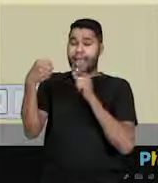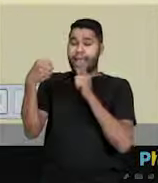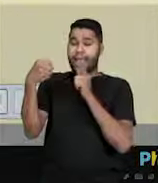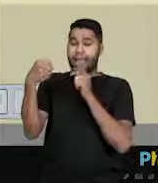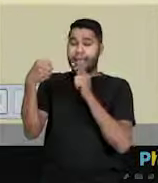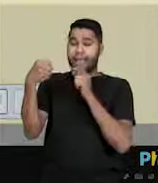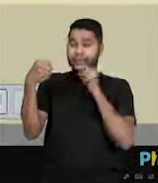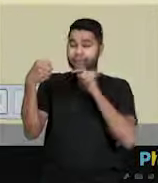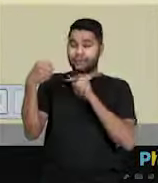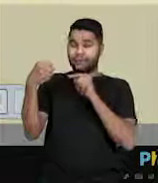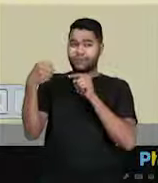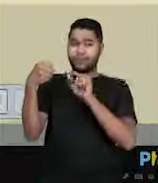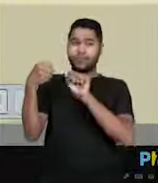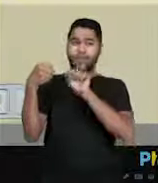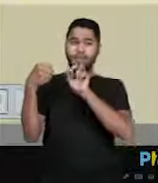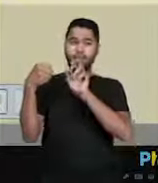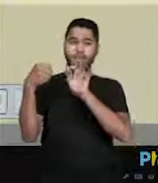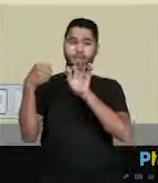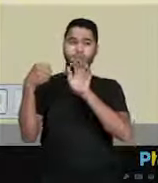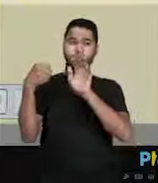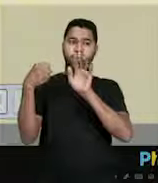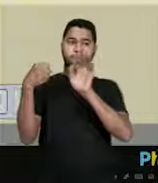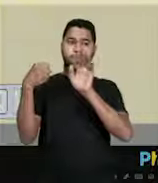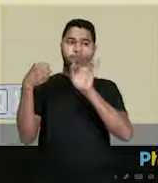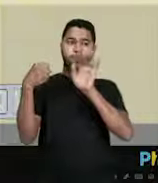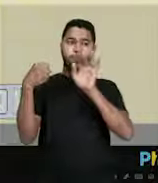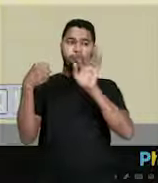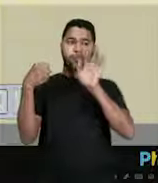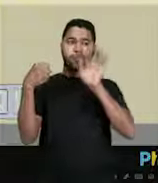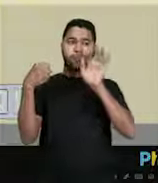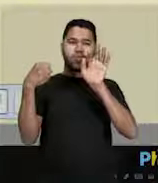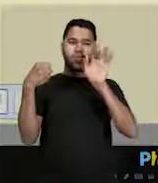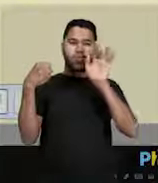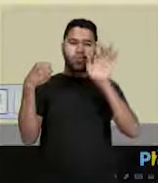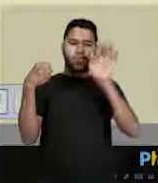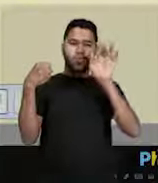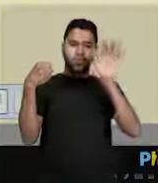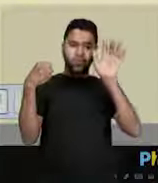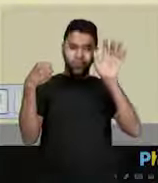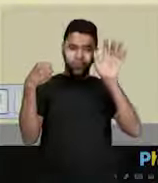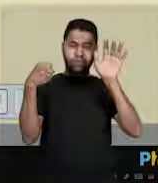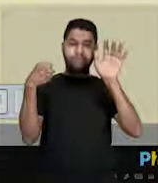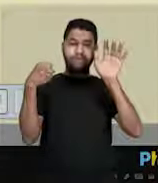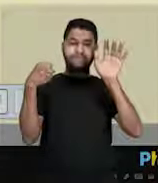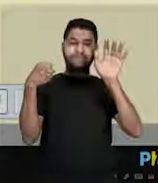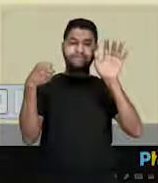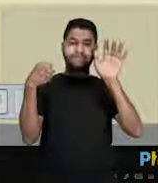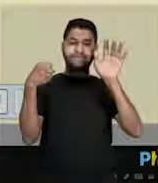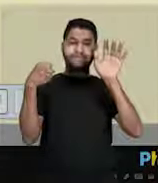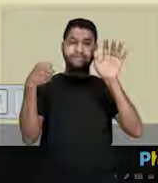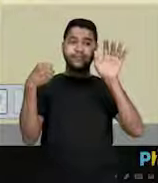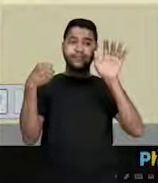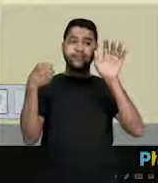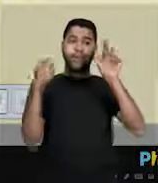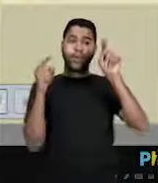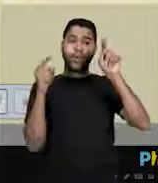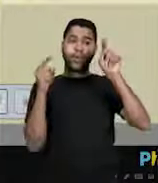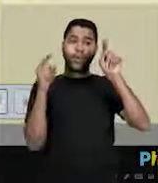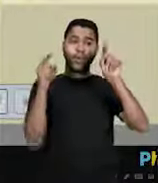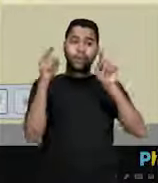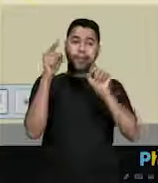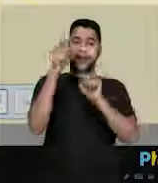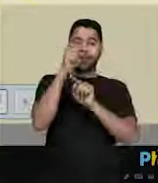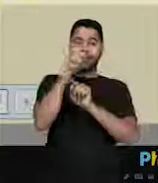chaleira vai aquecer-se e então vaporizar-se. O vapor de